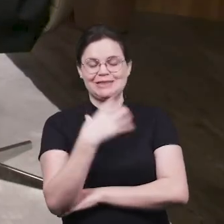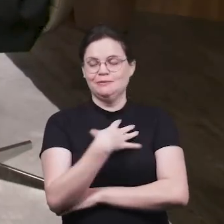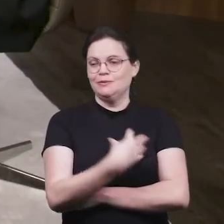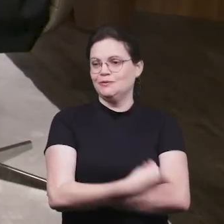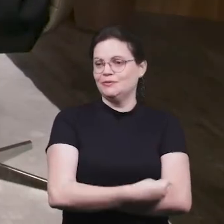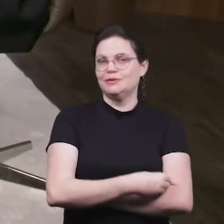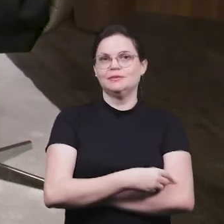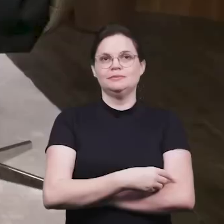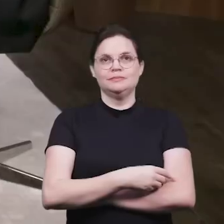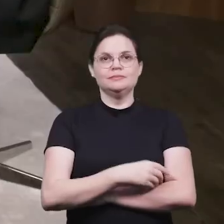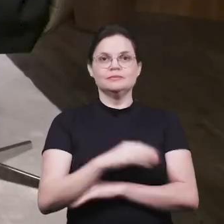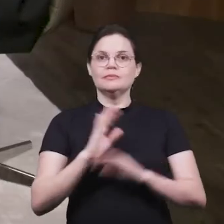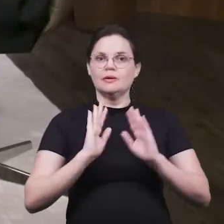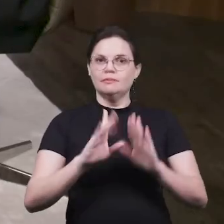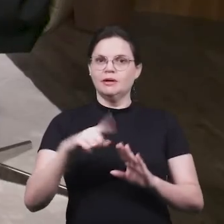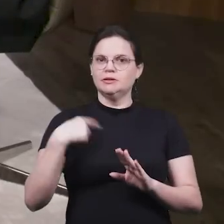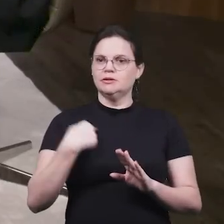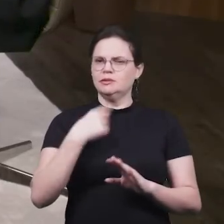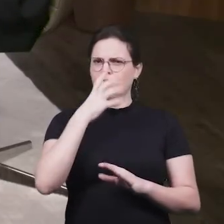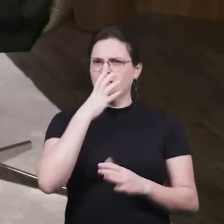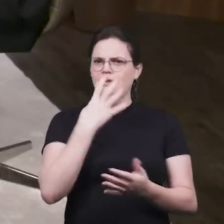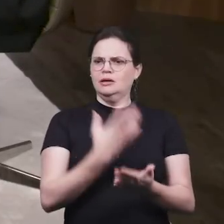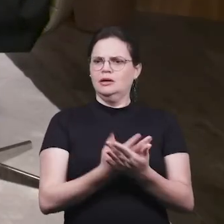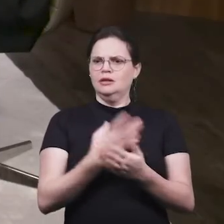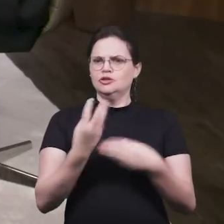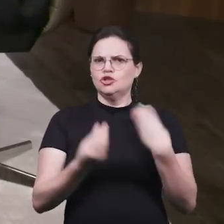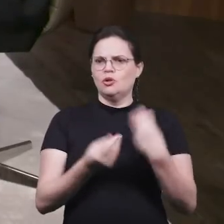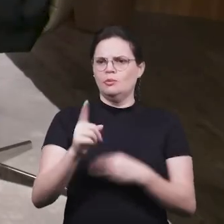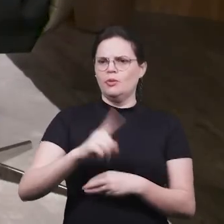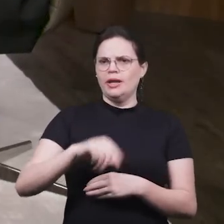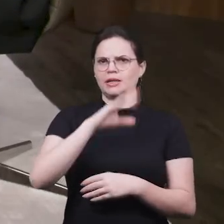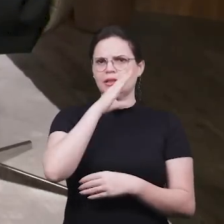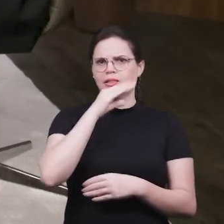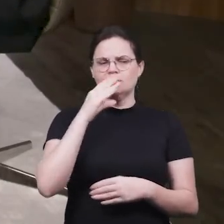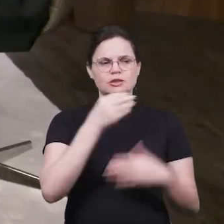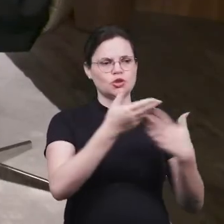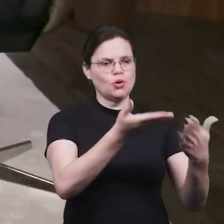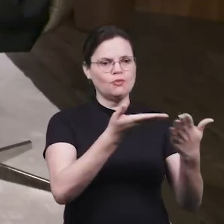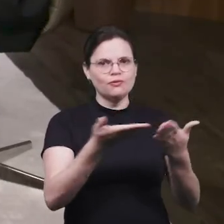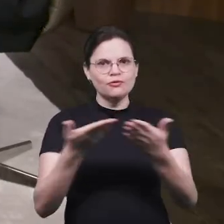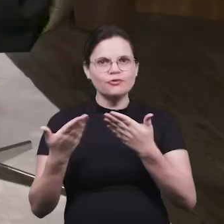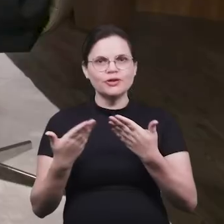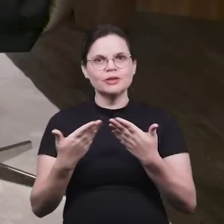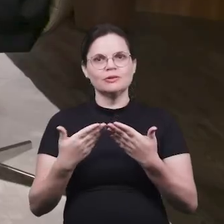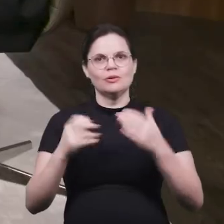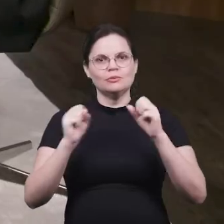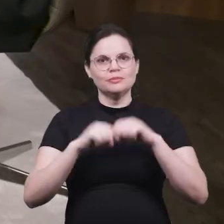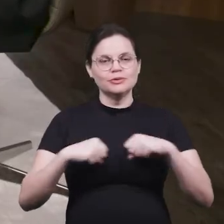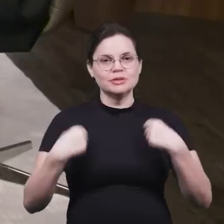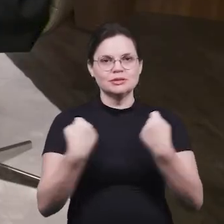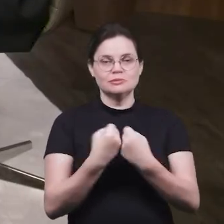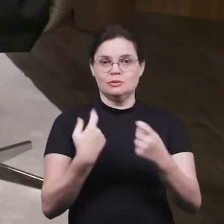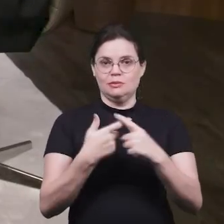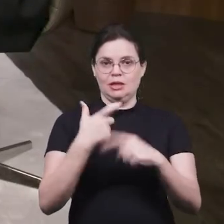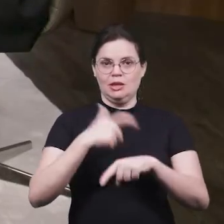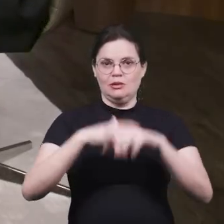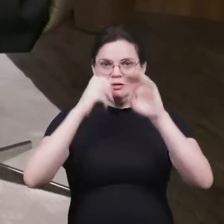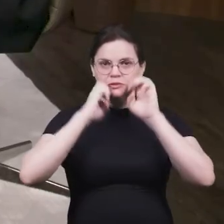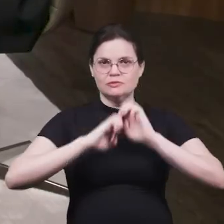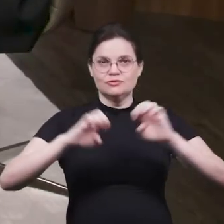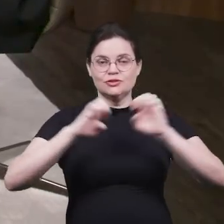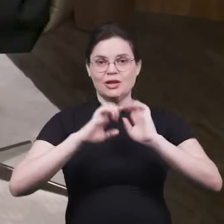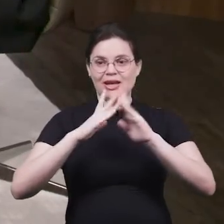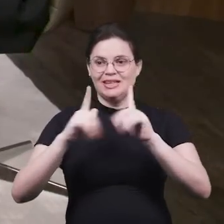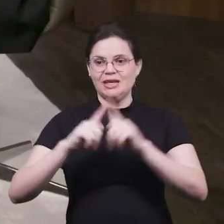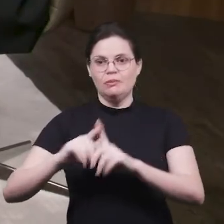do filho, mas nós fomos surpreendidos do desempenho dele de convidar, porque no momento de evangelização, a igreja se